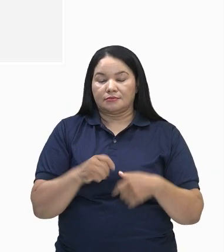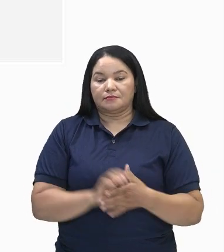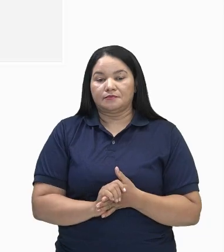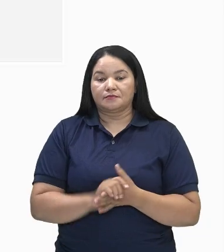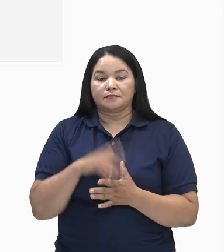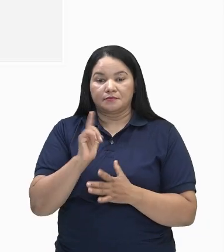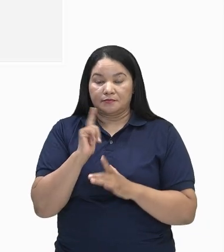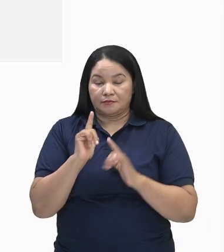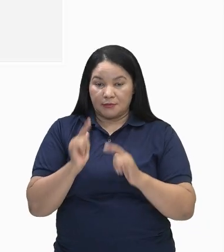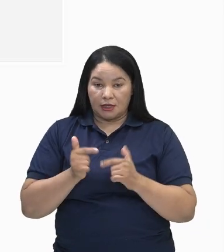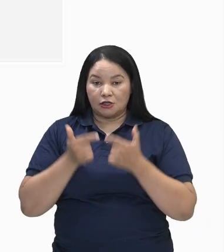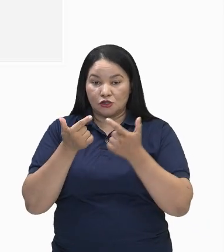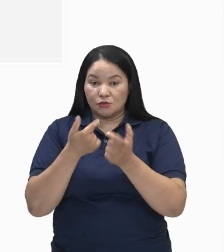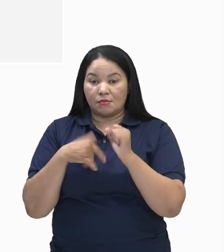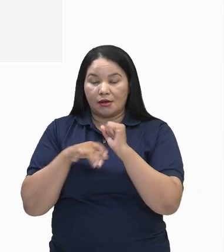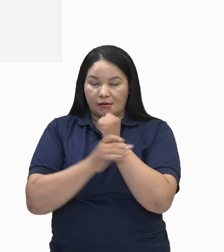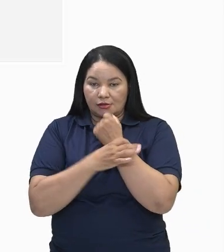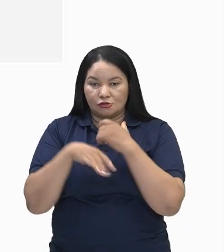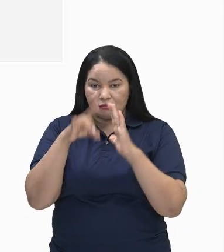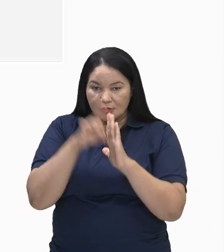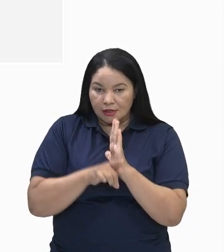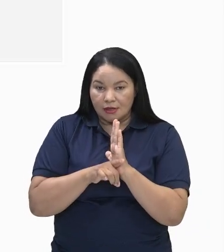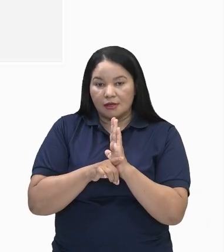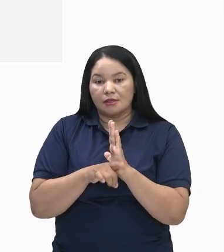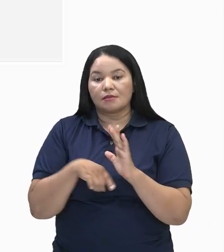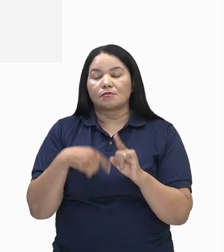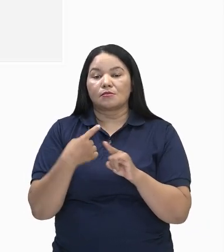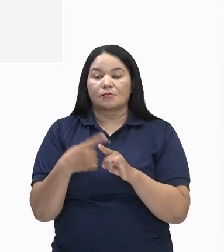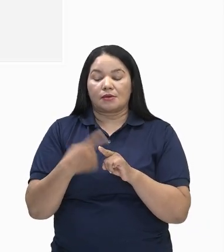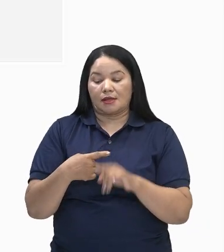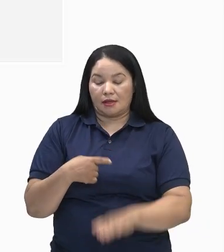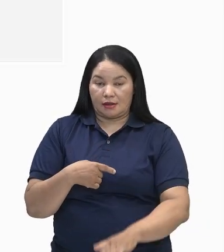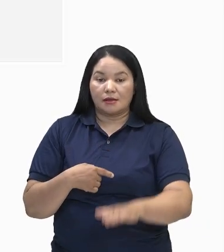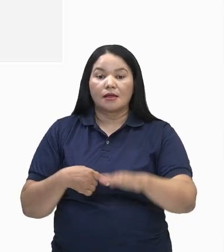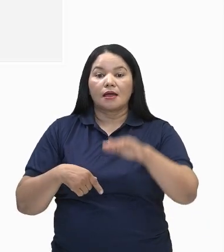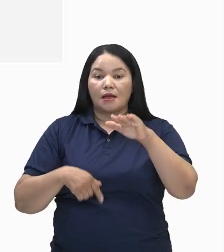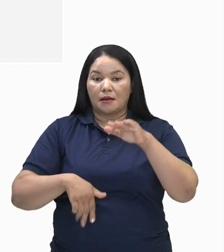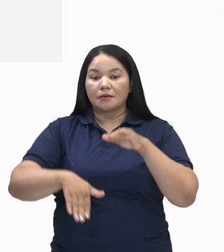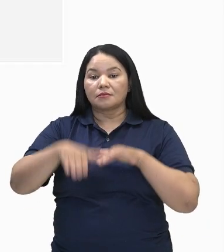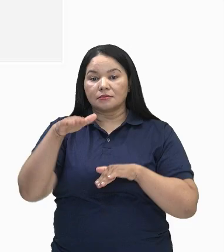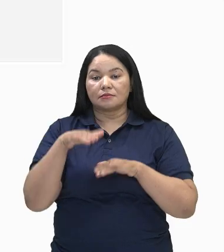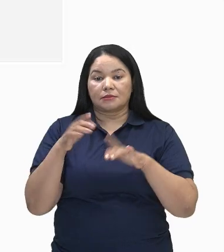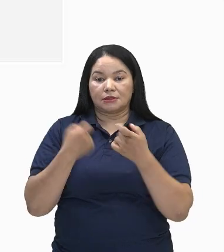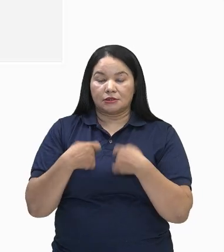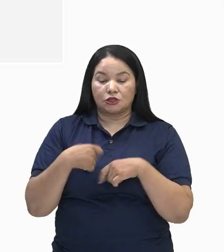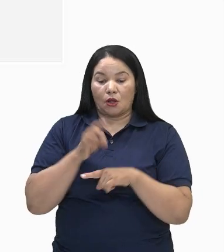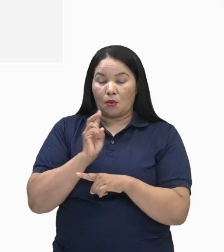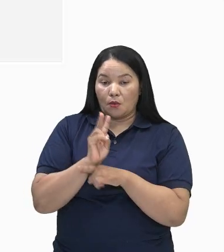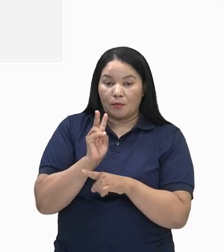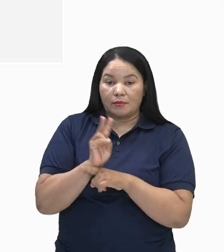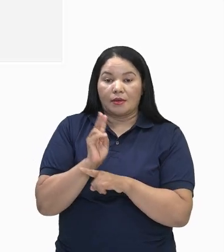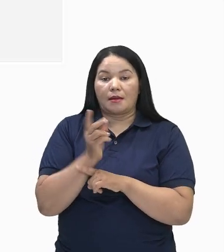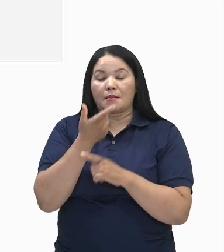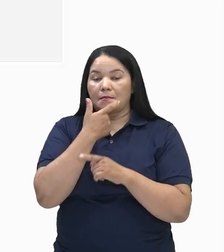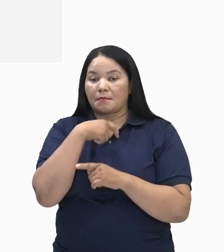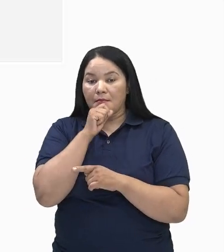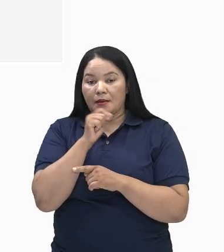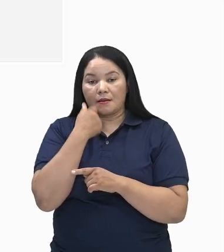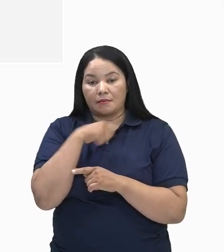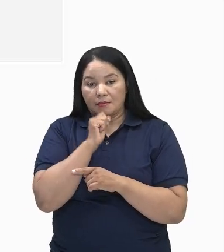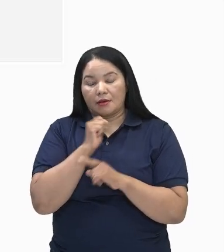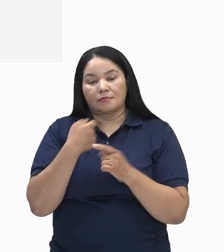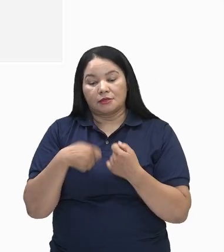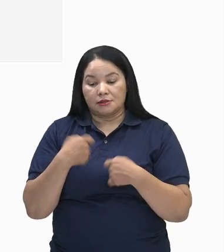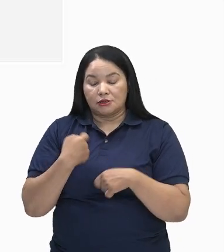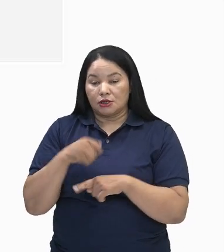o direito, a criança deverá crescer com o amparo e sob a responsabilidade de seus pais. Este aqui